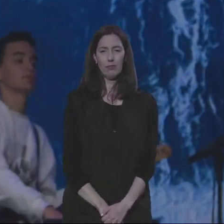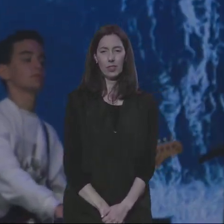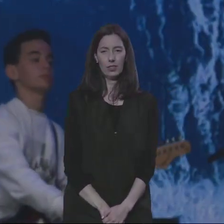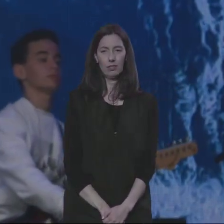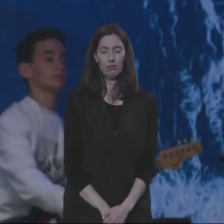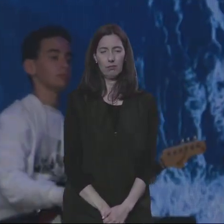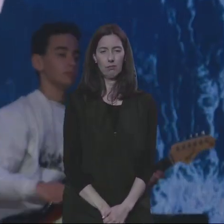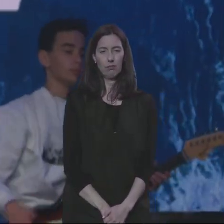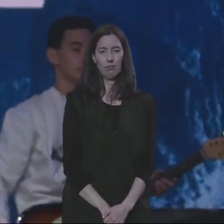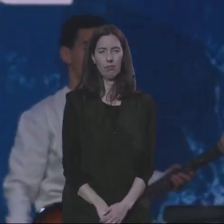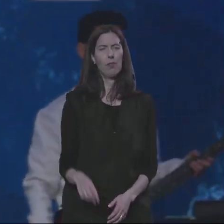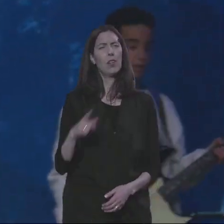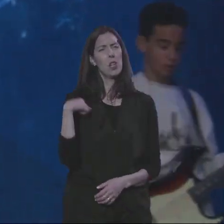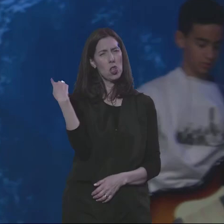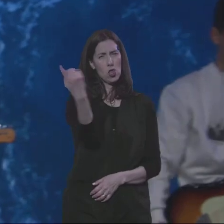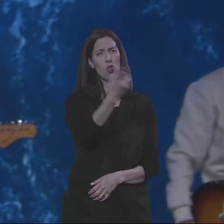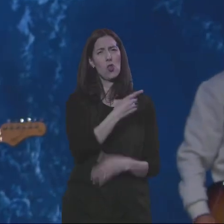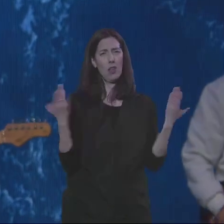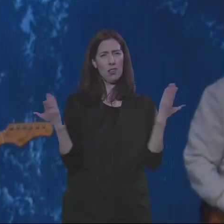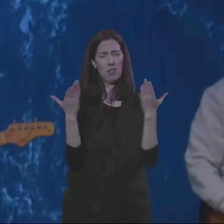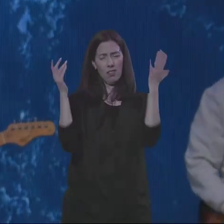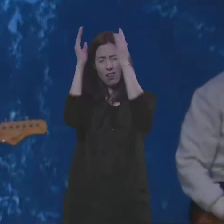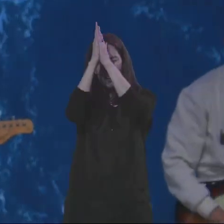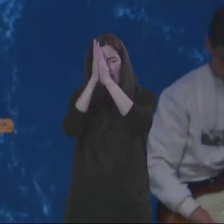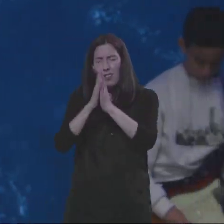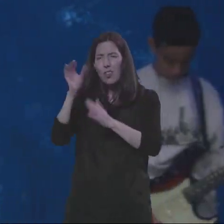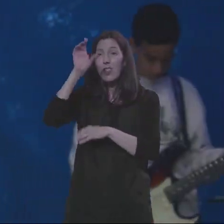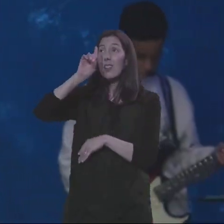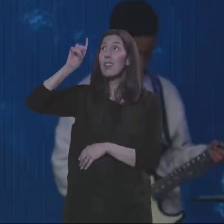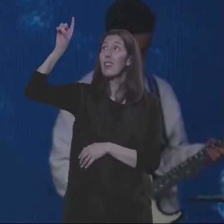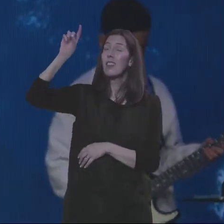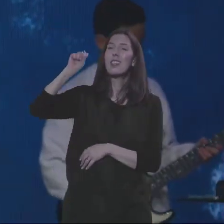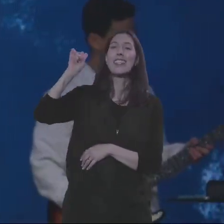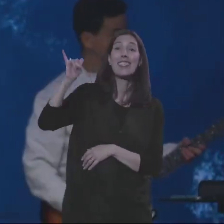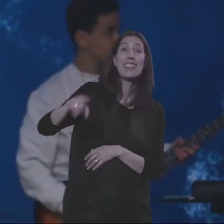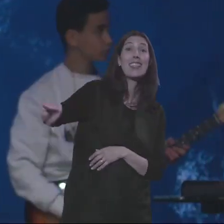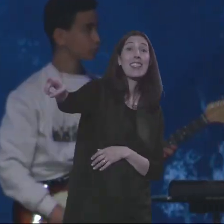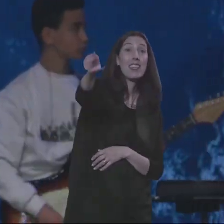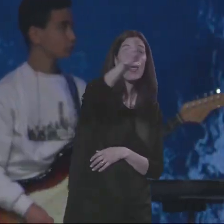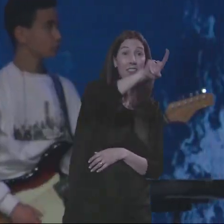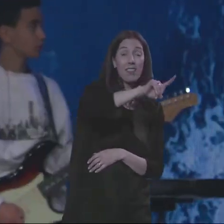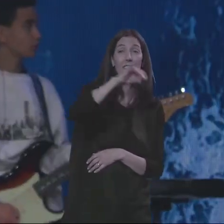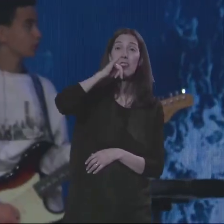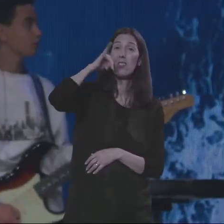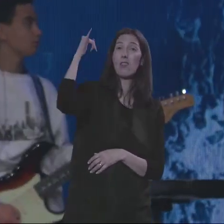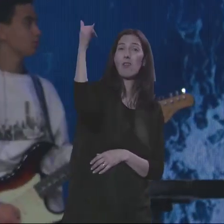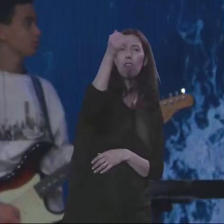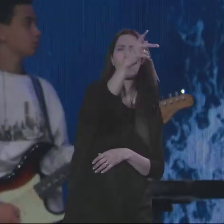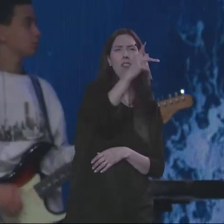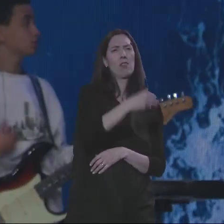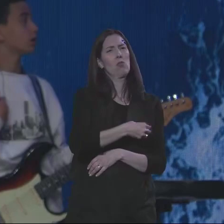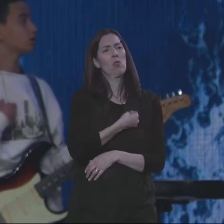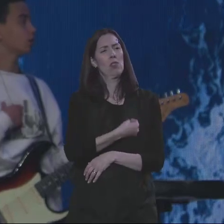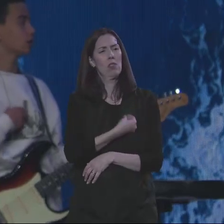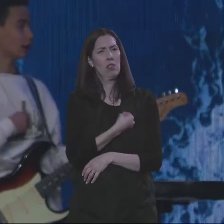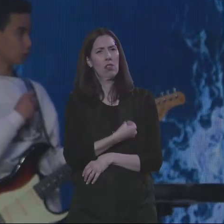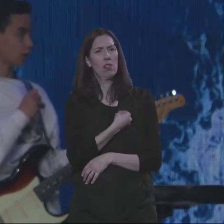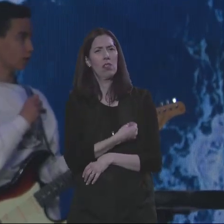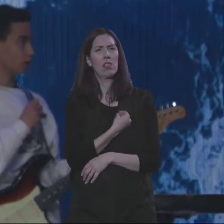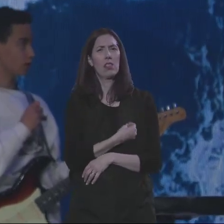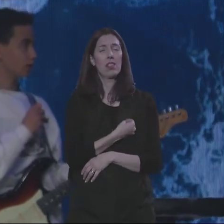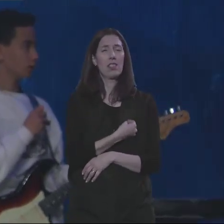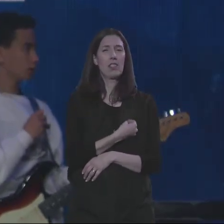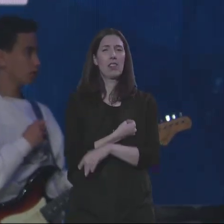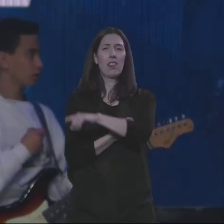Por isso, enquanto nós adoramos a Deus, se Deus falou com você nessa noite que você está